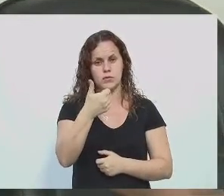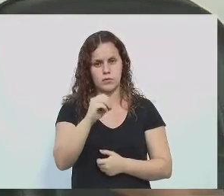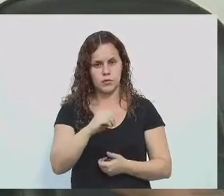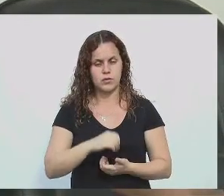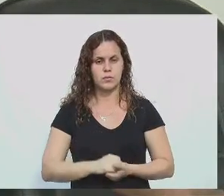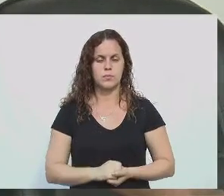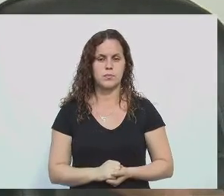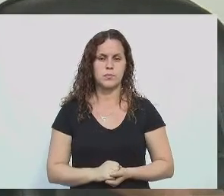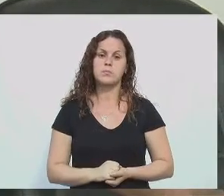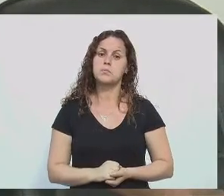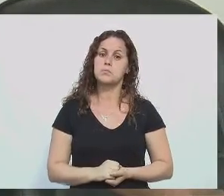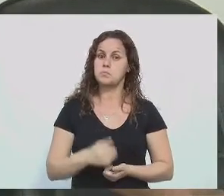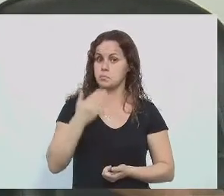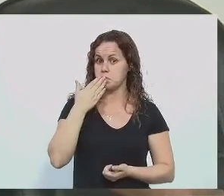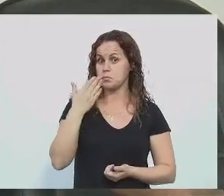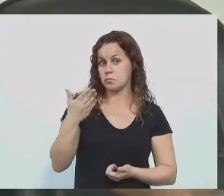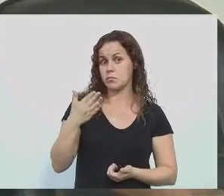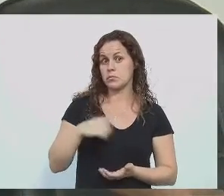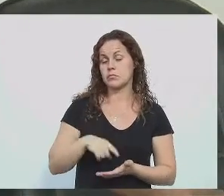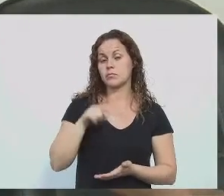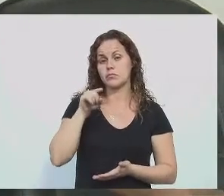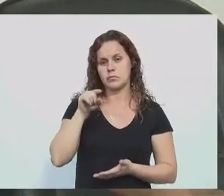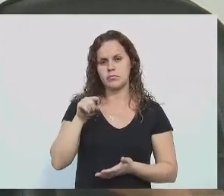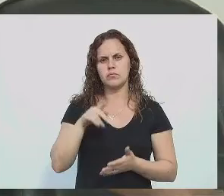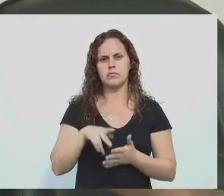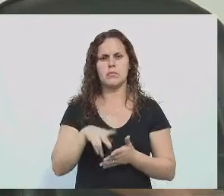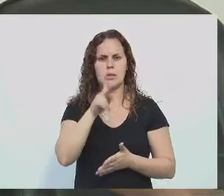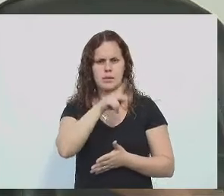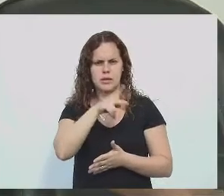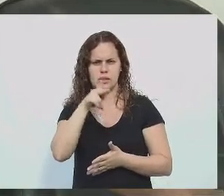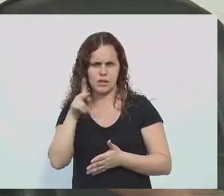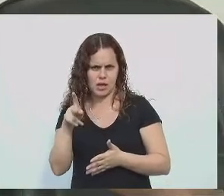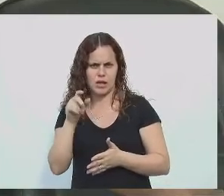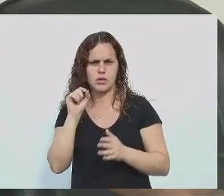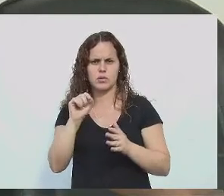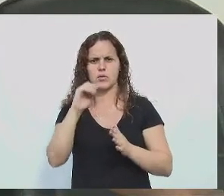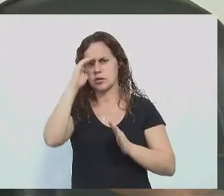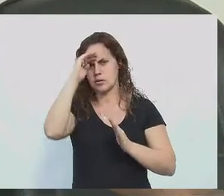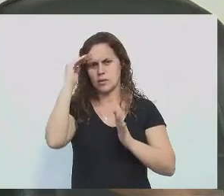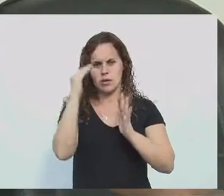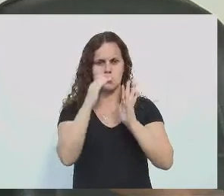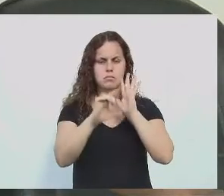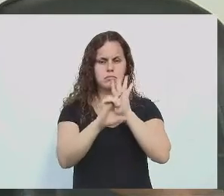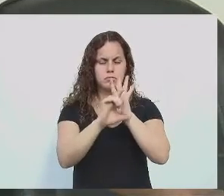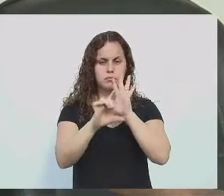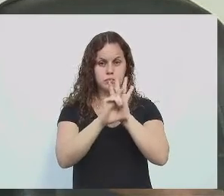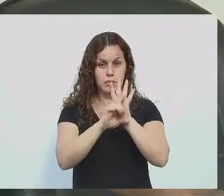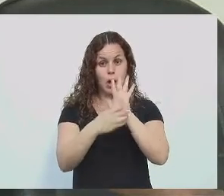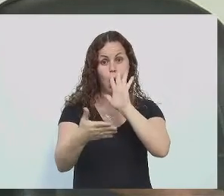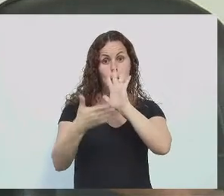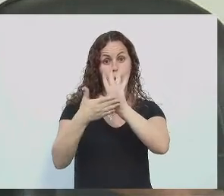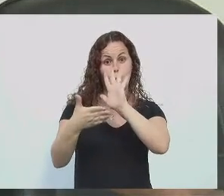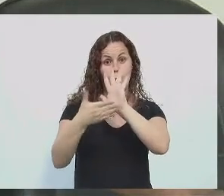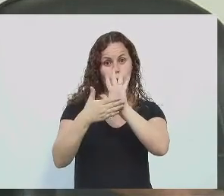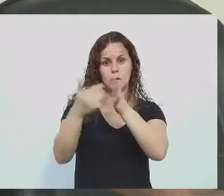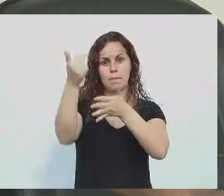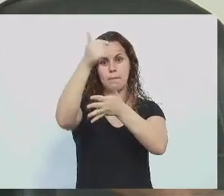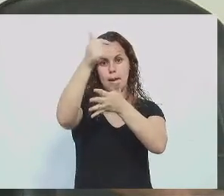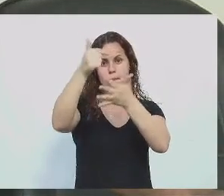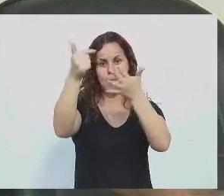1º de dezembro de 2020. Requeiro a Vossa Excelência, na forma regimental, que sejam atendidas as seguintes